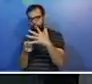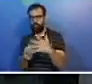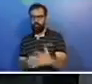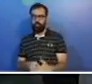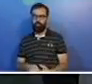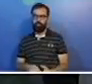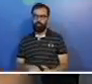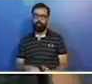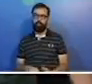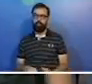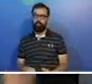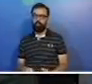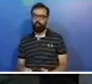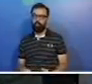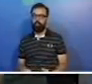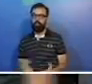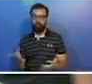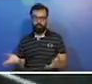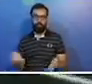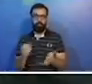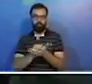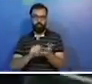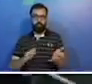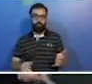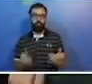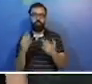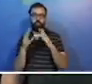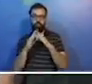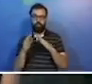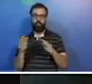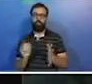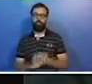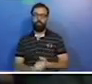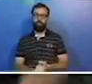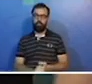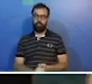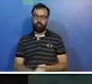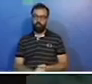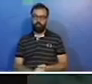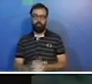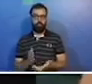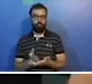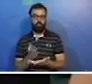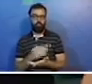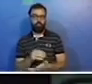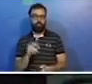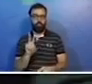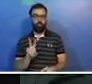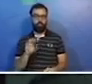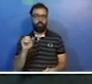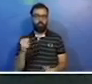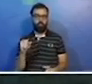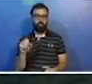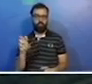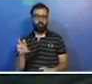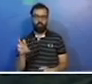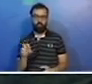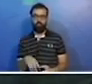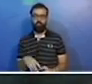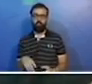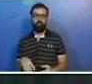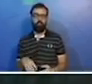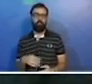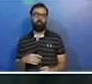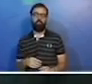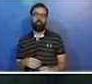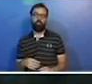outro. Chegamos na hora da tarefa, tá? Na página 285, exercício